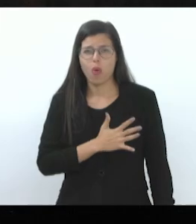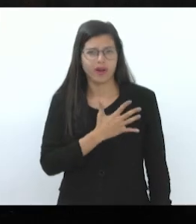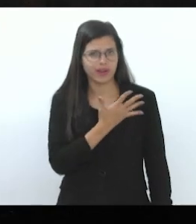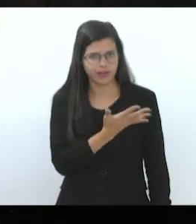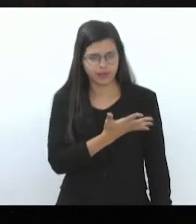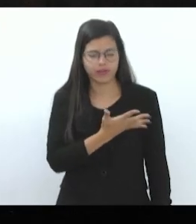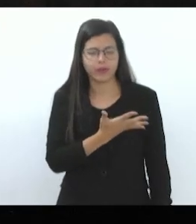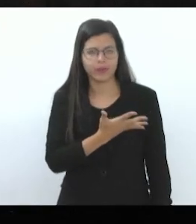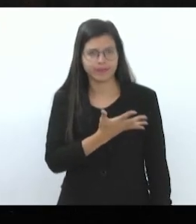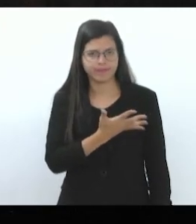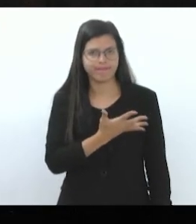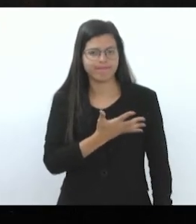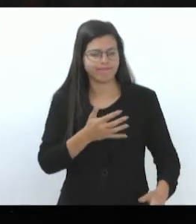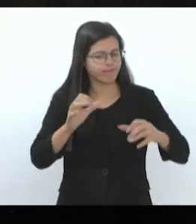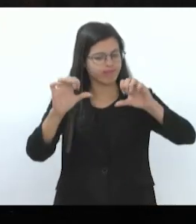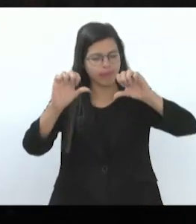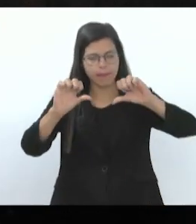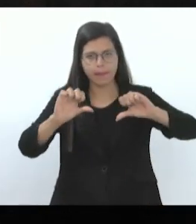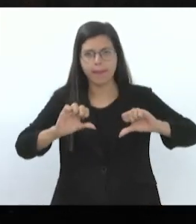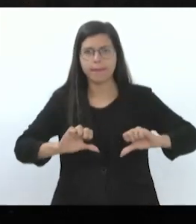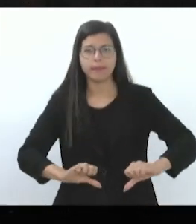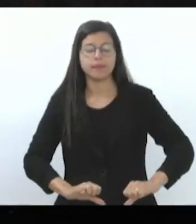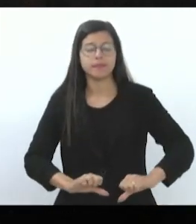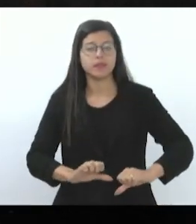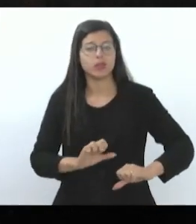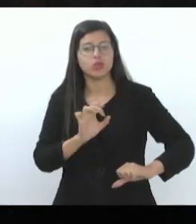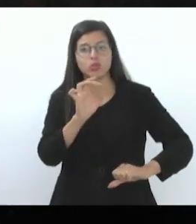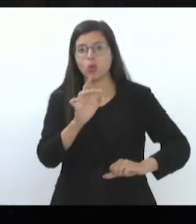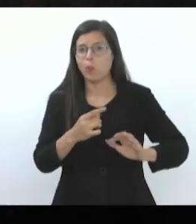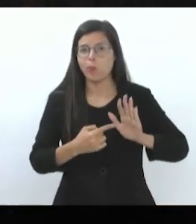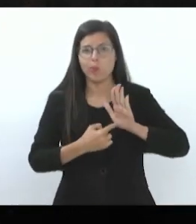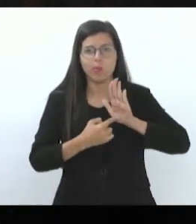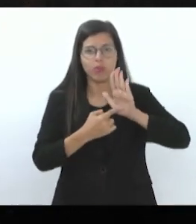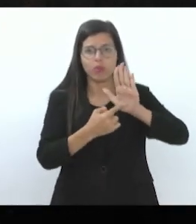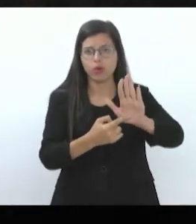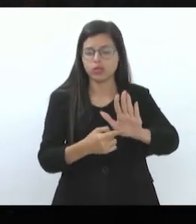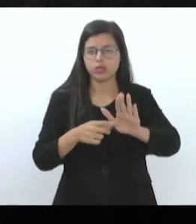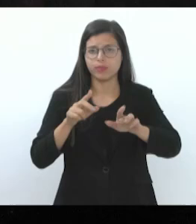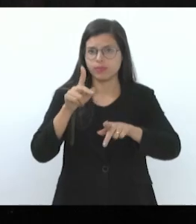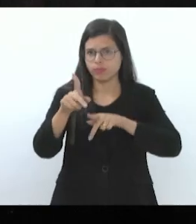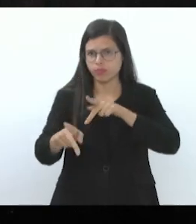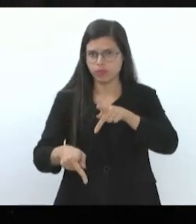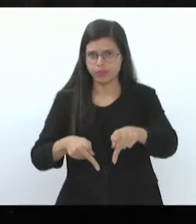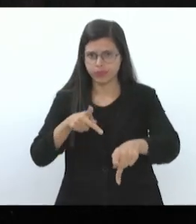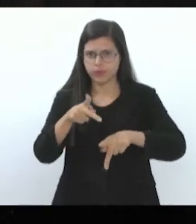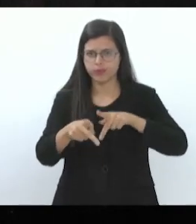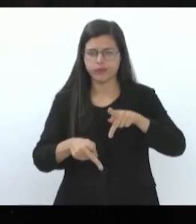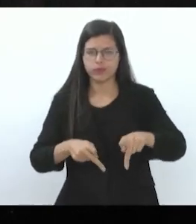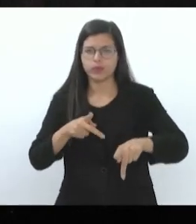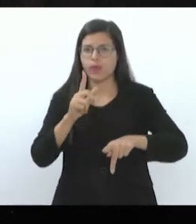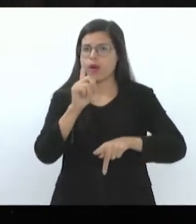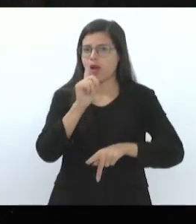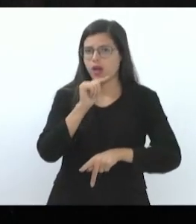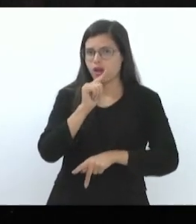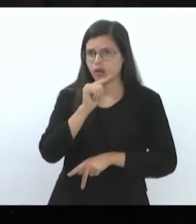Gestão que só tem mostrado para a população que a